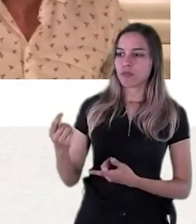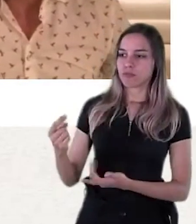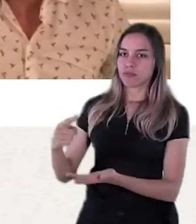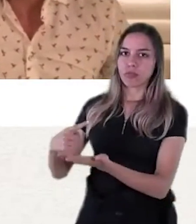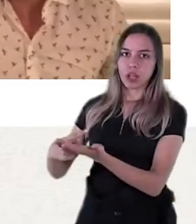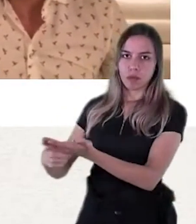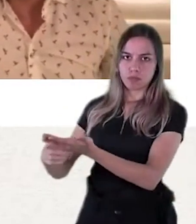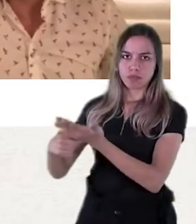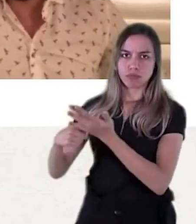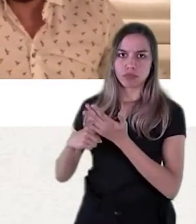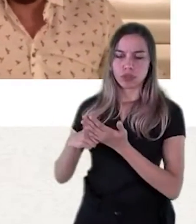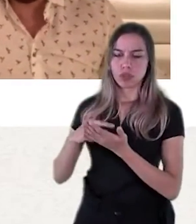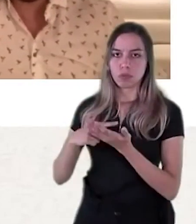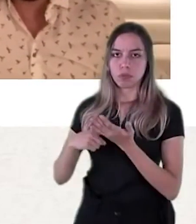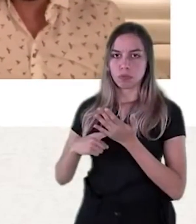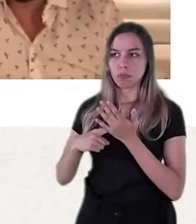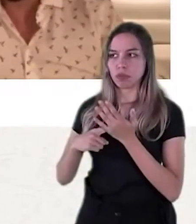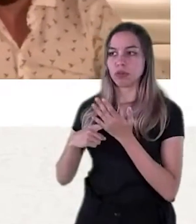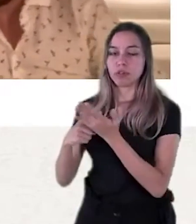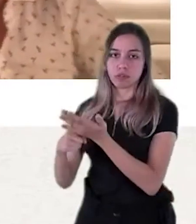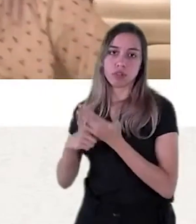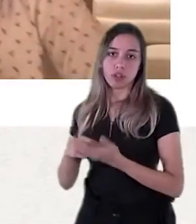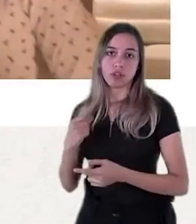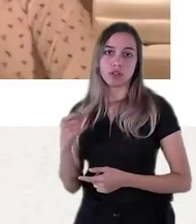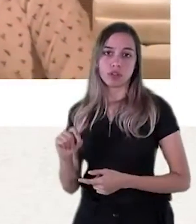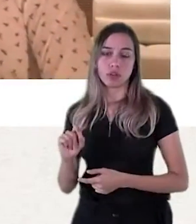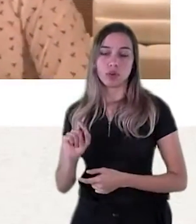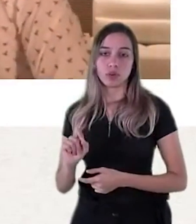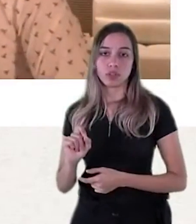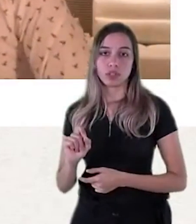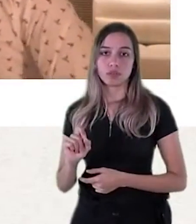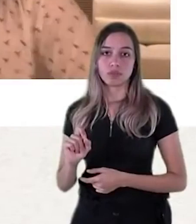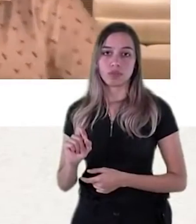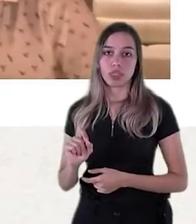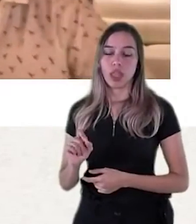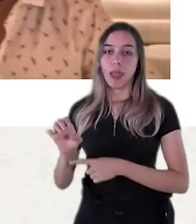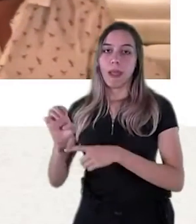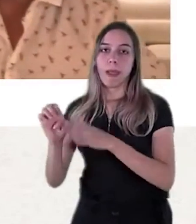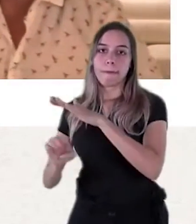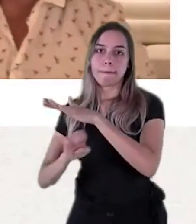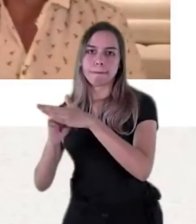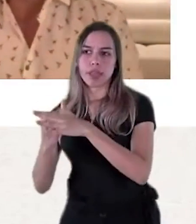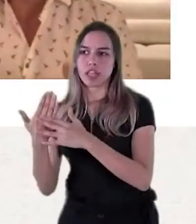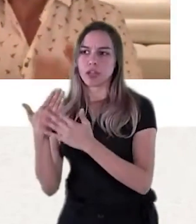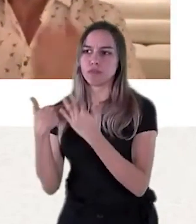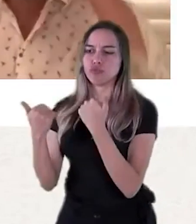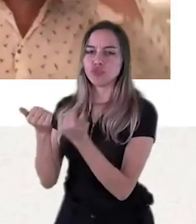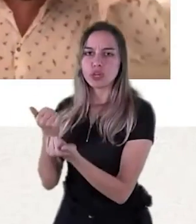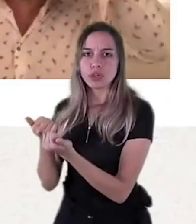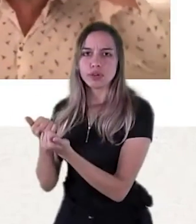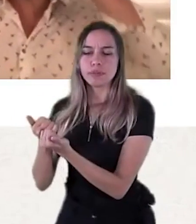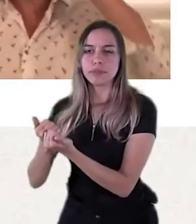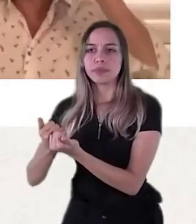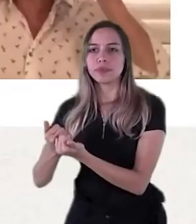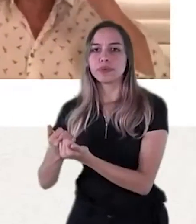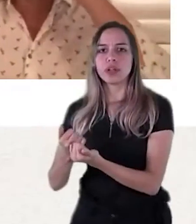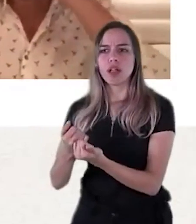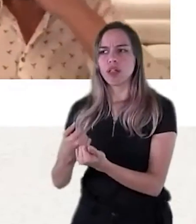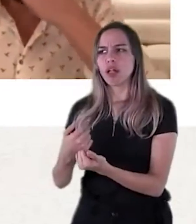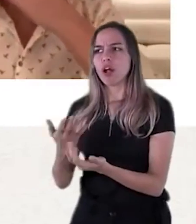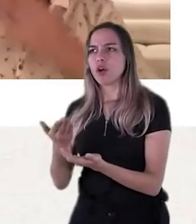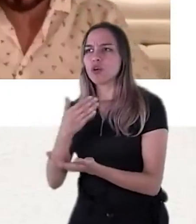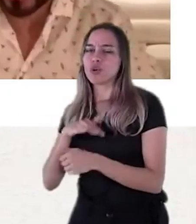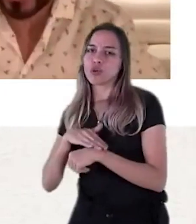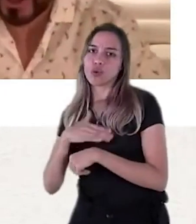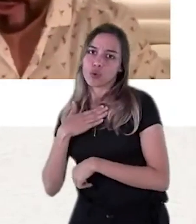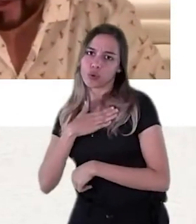a editora recrutou os principais meios de comunicação que queriam, de alguma forma, uma entrevista. Claro, é bacana